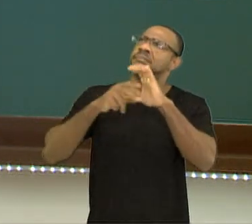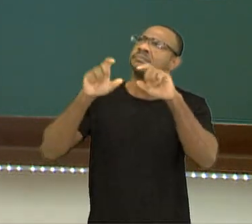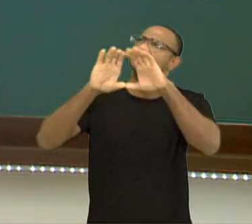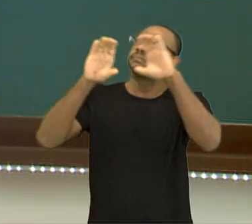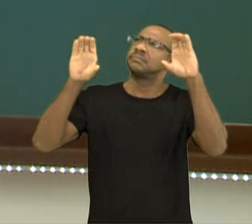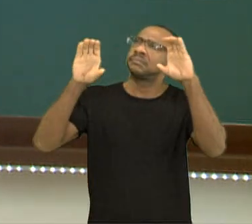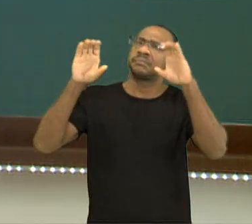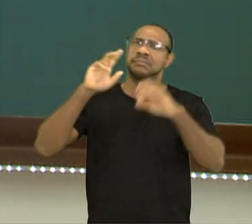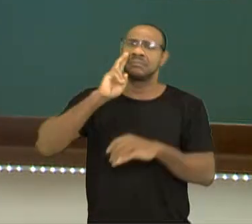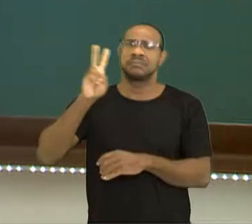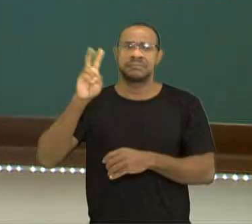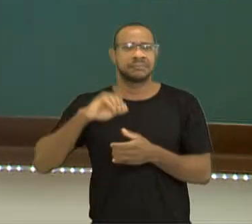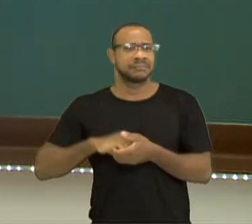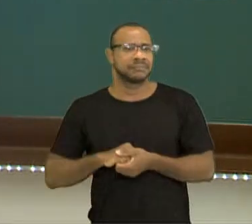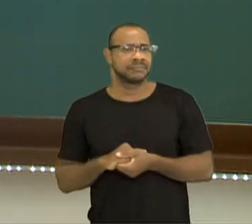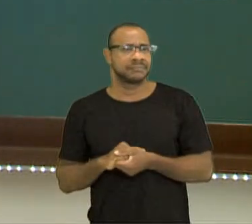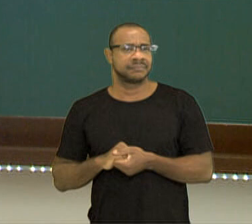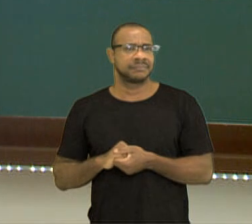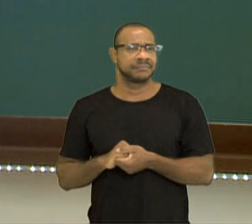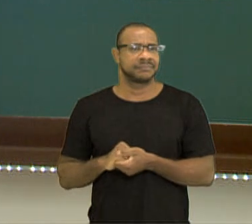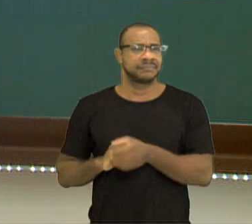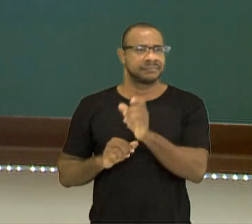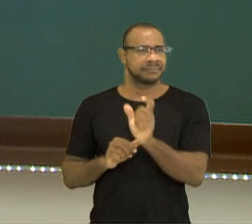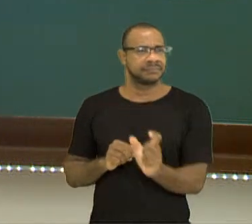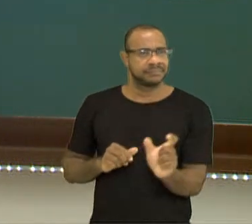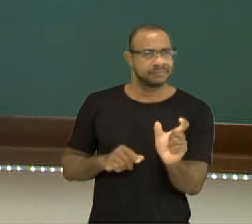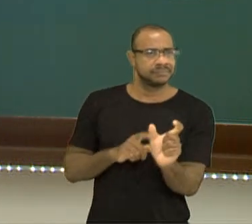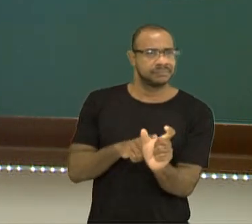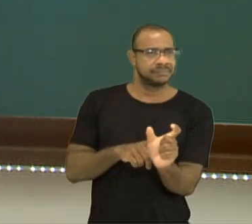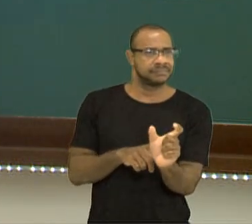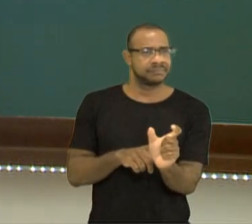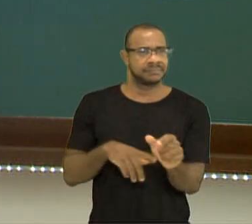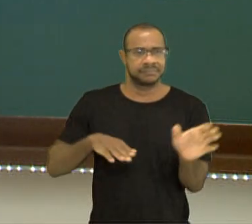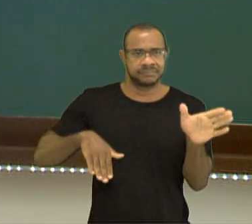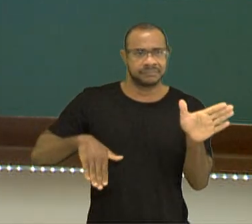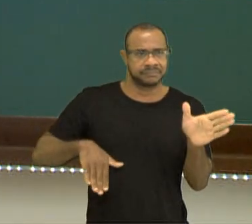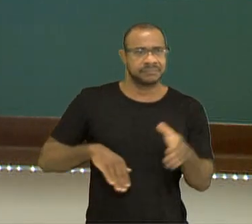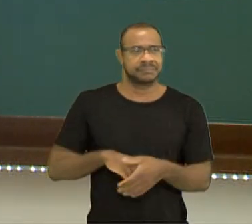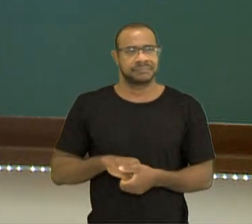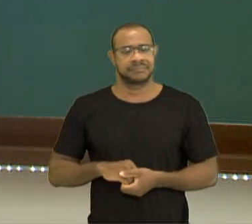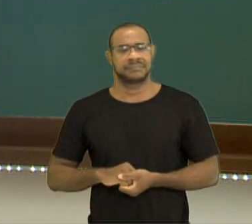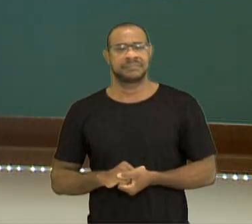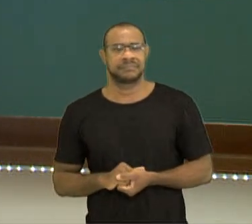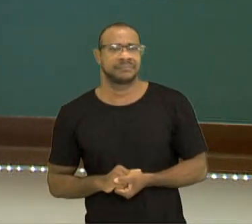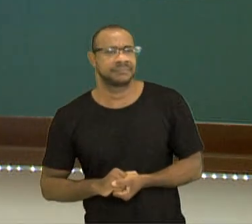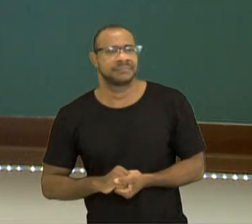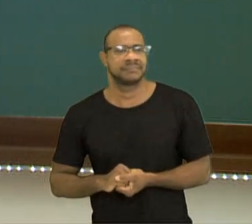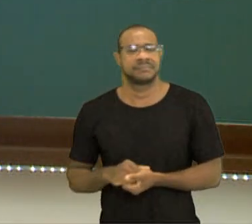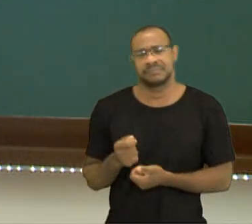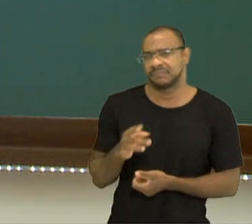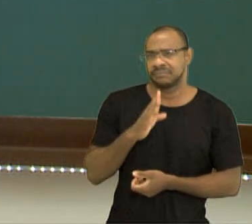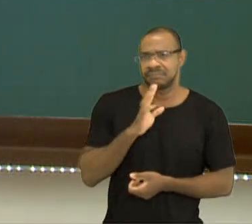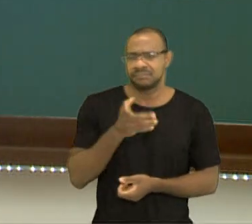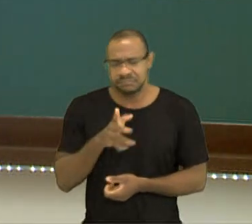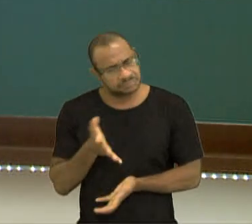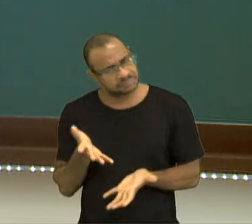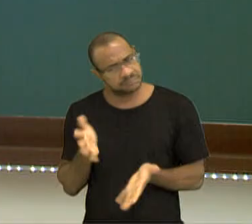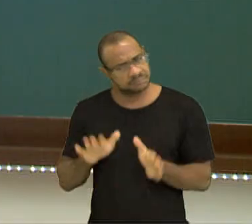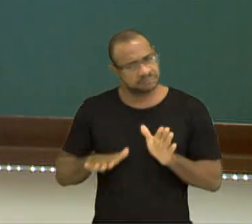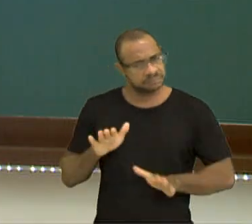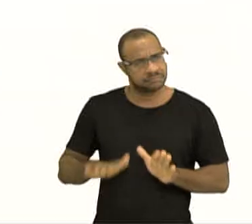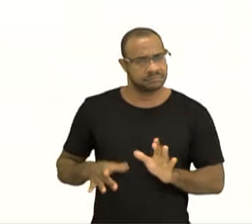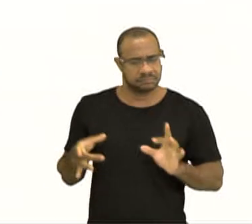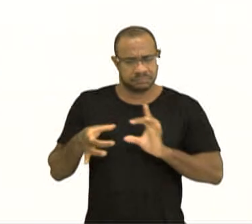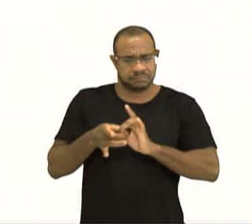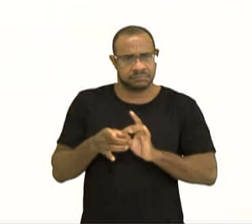Skydiving, tá? E o scuba diving, que seria mergulho. Essa daqui talvez poderia... A não ser que você já... Peraí, dive vem do